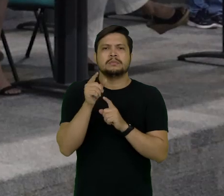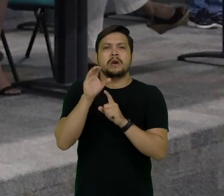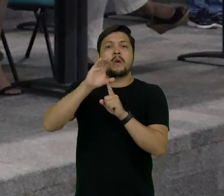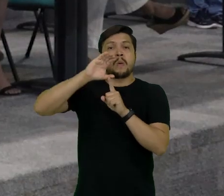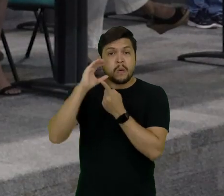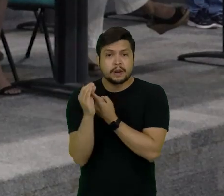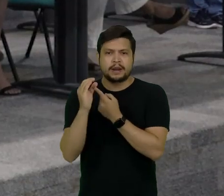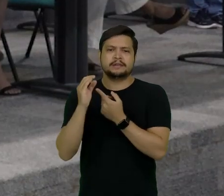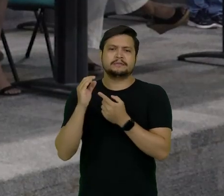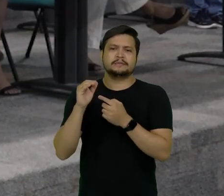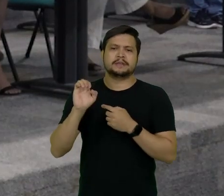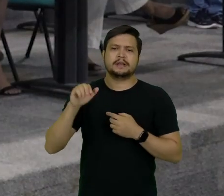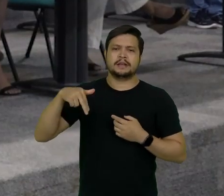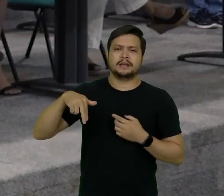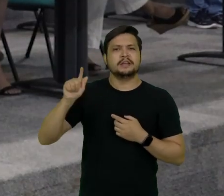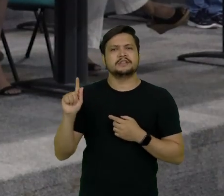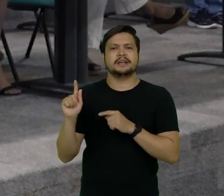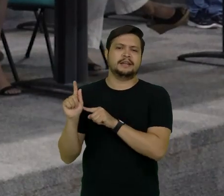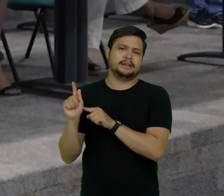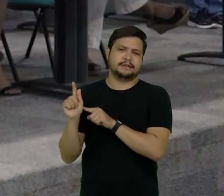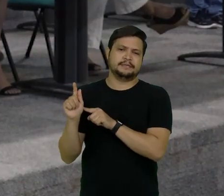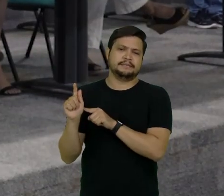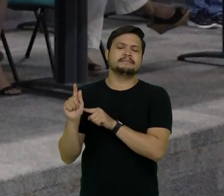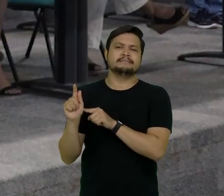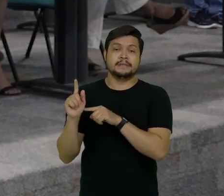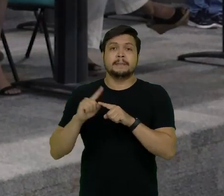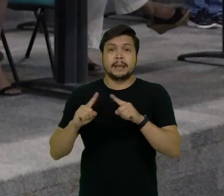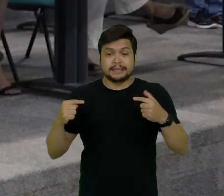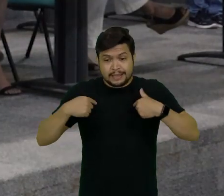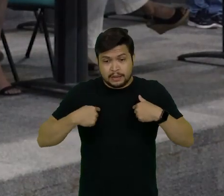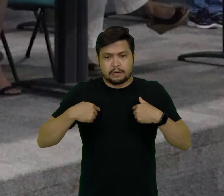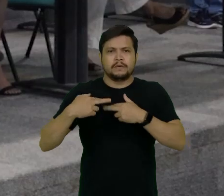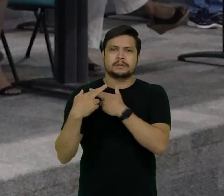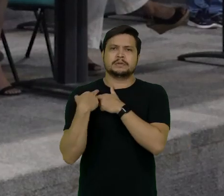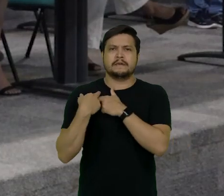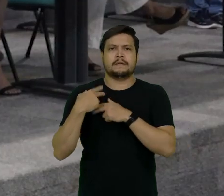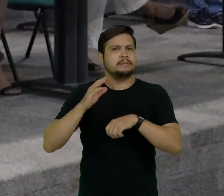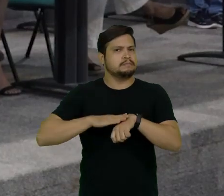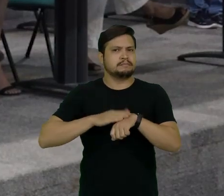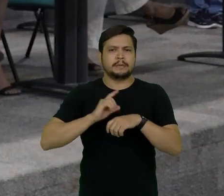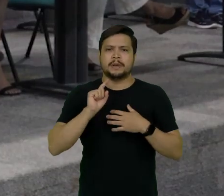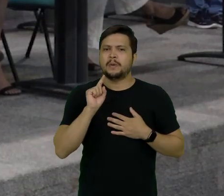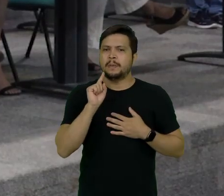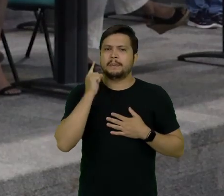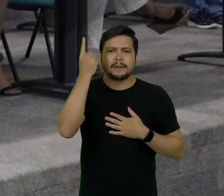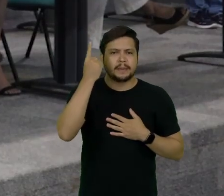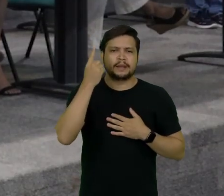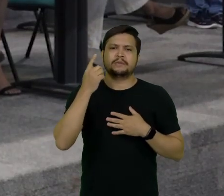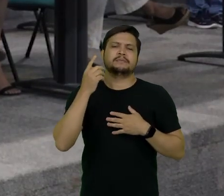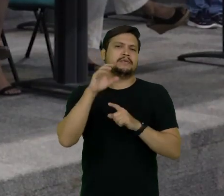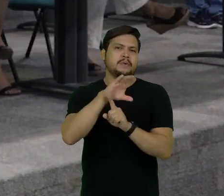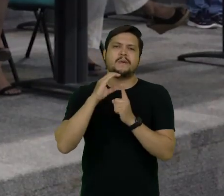tive que realizar o primeiro, ou nós tivemos que realizar o primeiro, então, que muito breve, daqui a 20 anos,